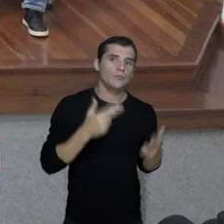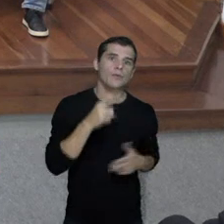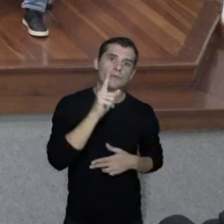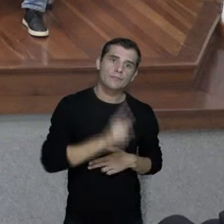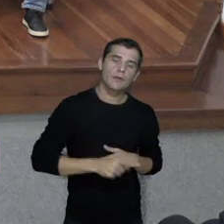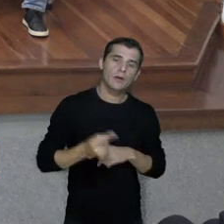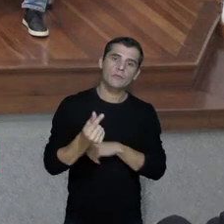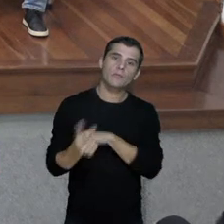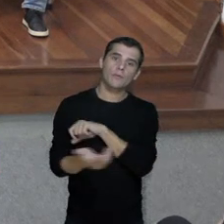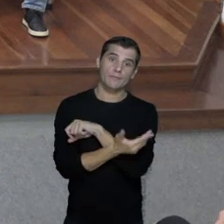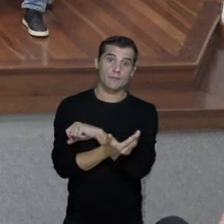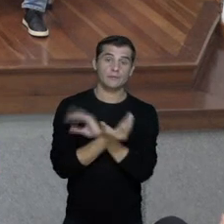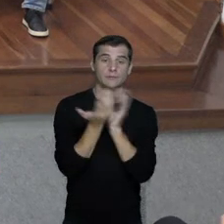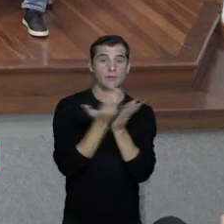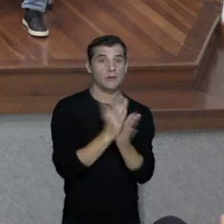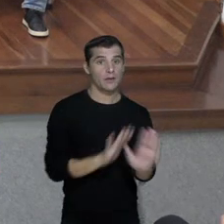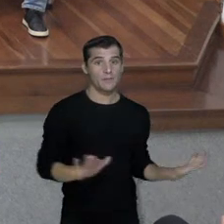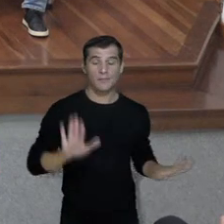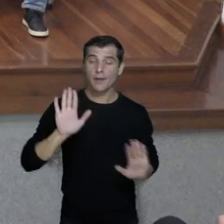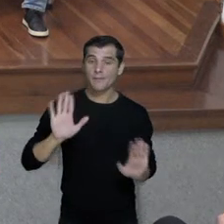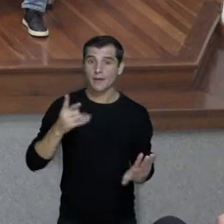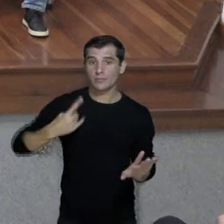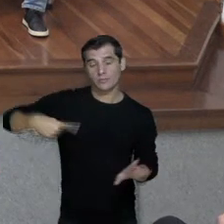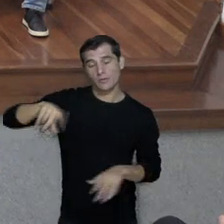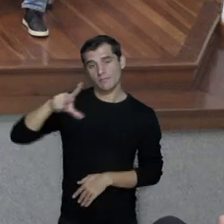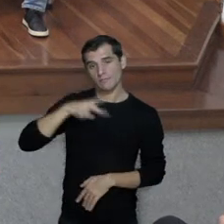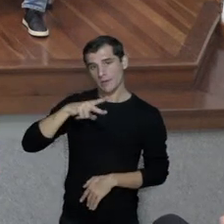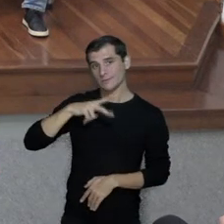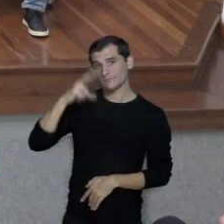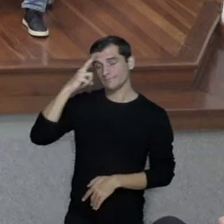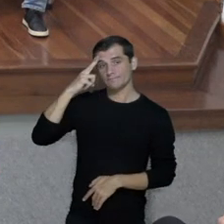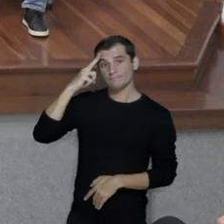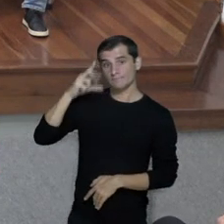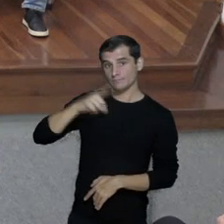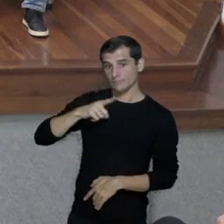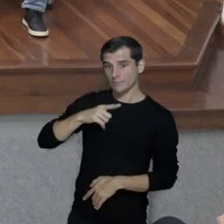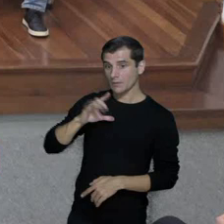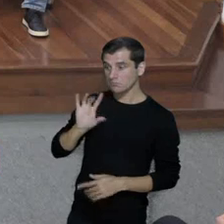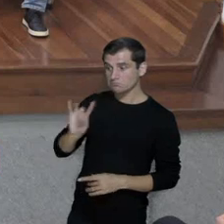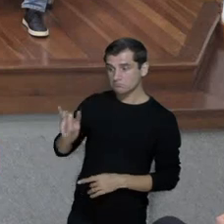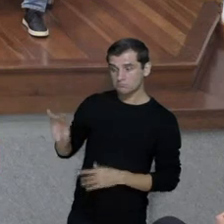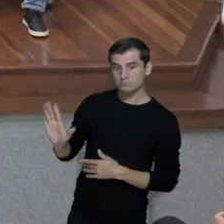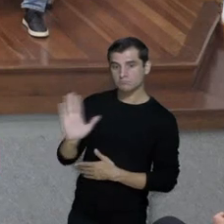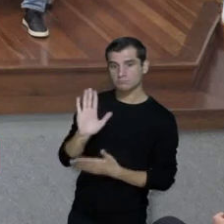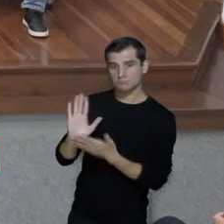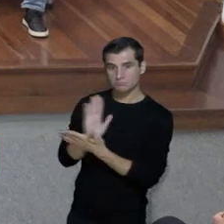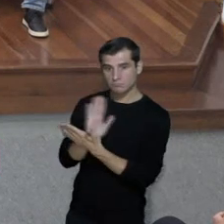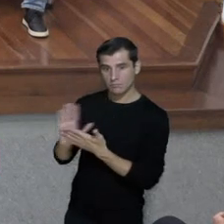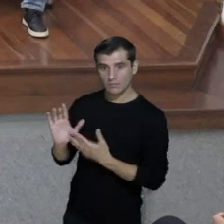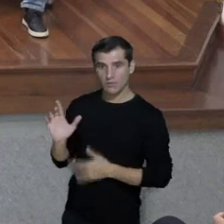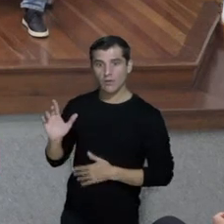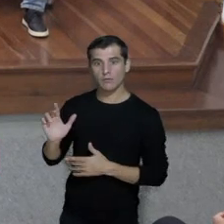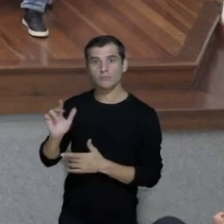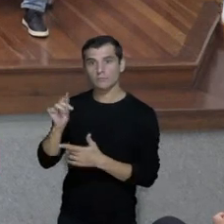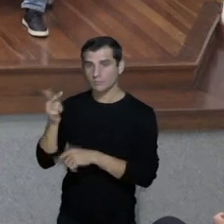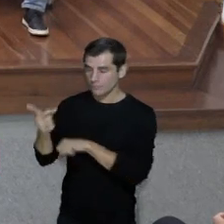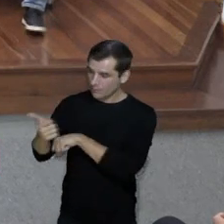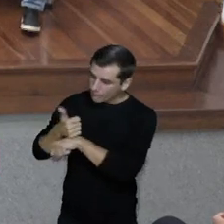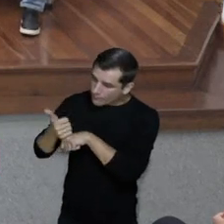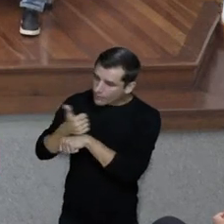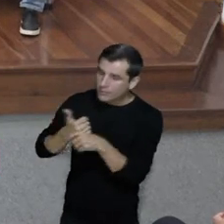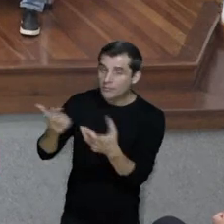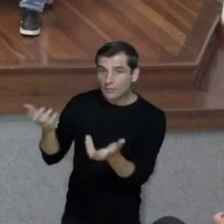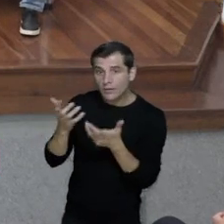mas a gente tem um sonho pessoal alguns querem se realizar profissionalmente outros querem ver o filho